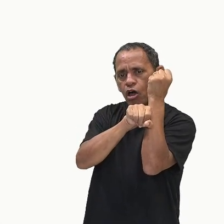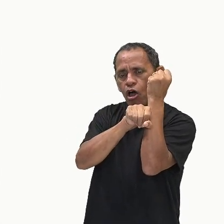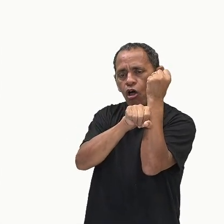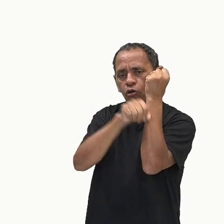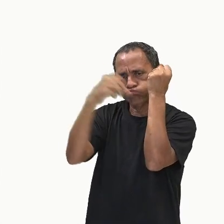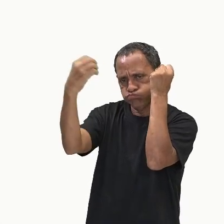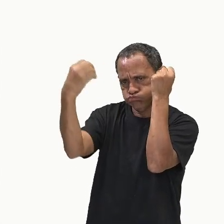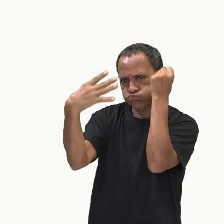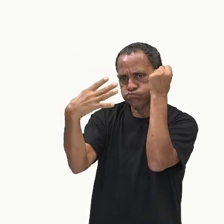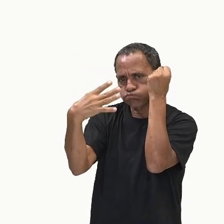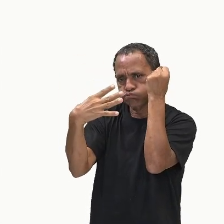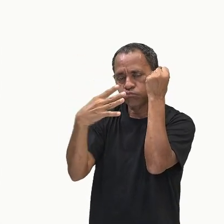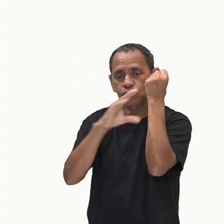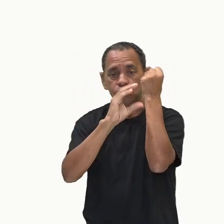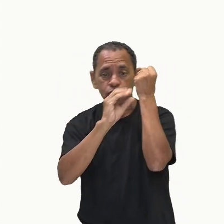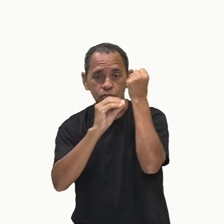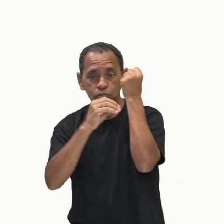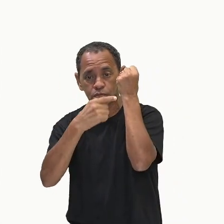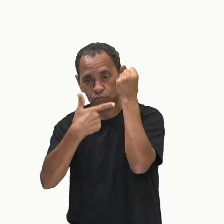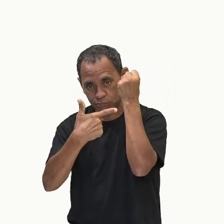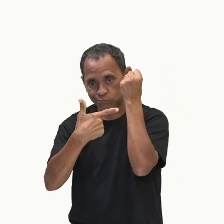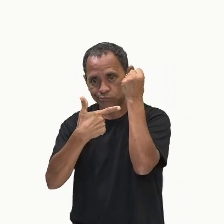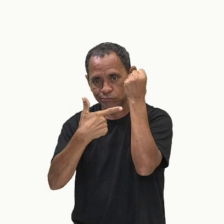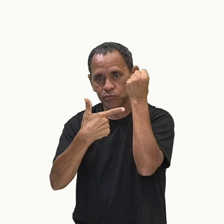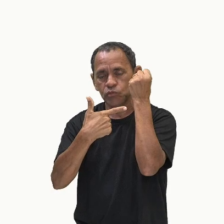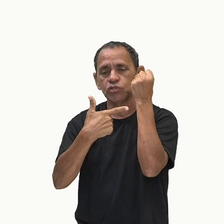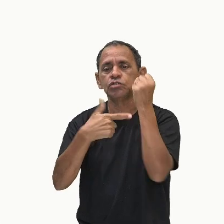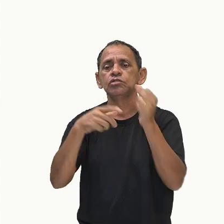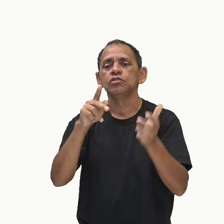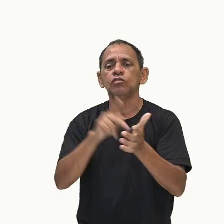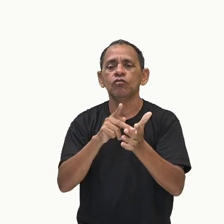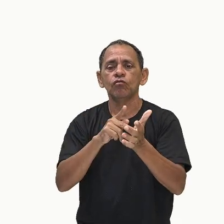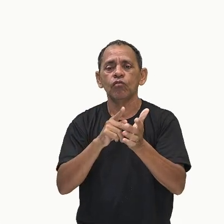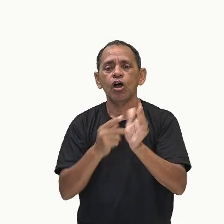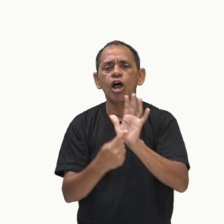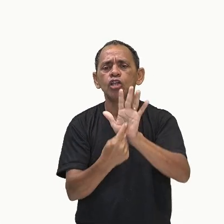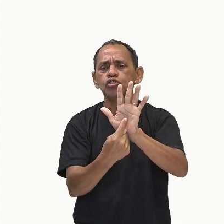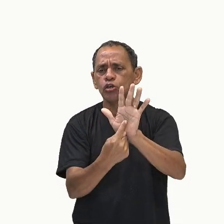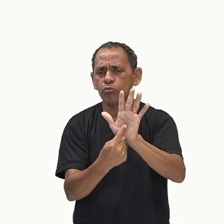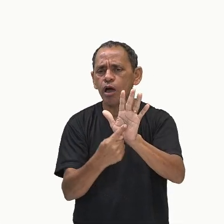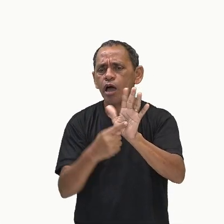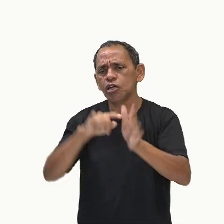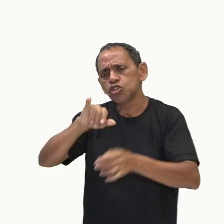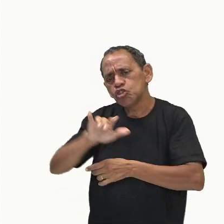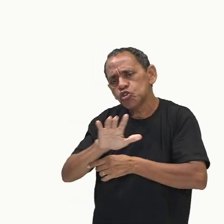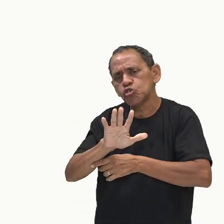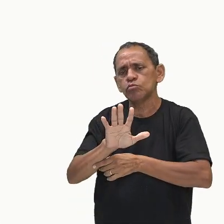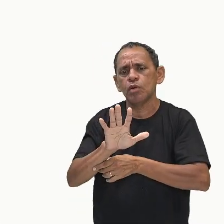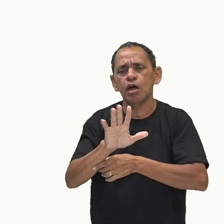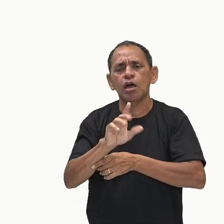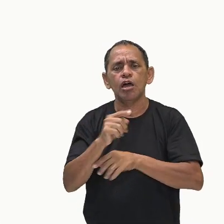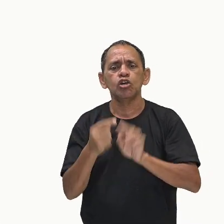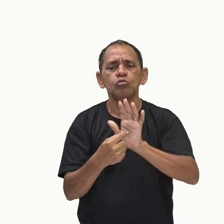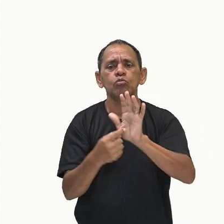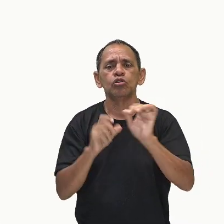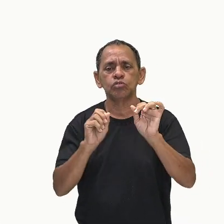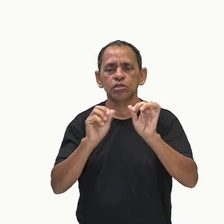O2, nesse caso aí. Então, essa ilustração ela é bem significativa para entender um pouquinho sobre